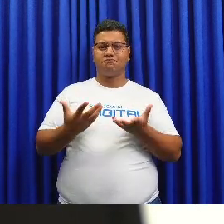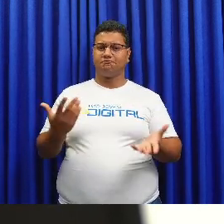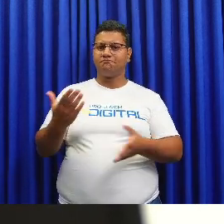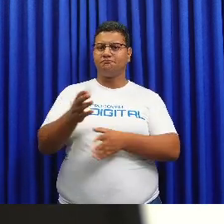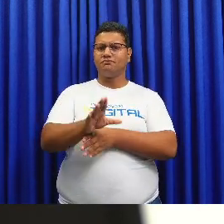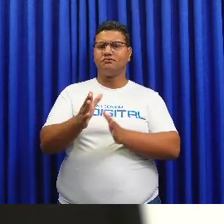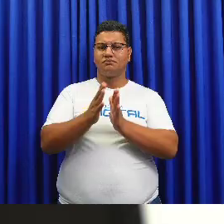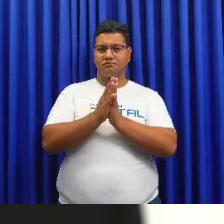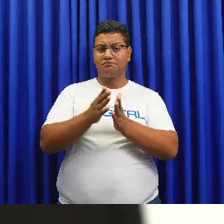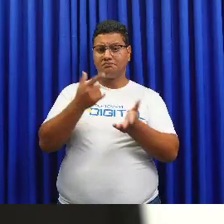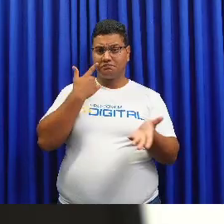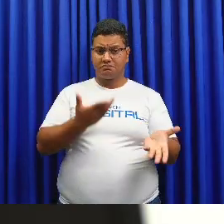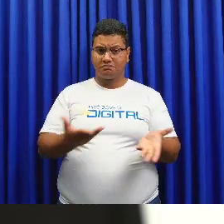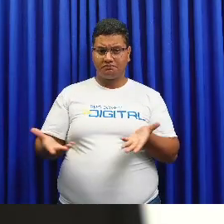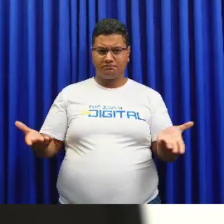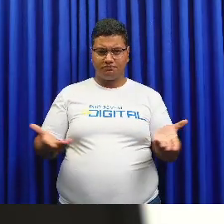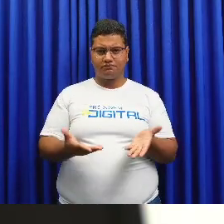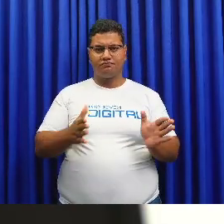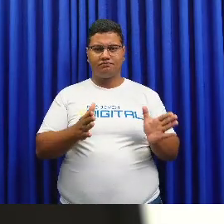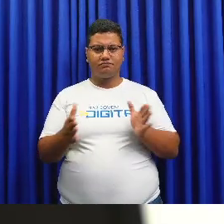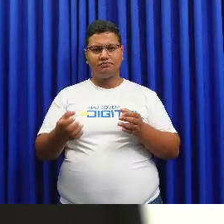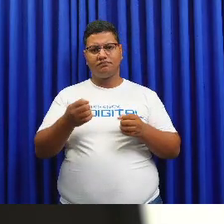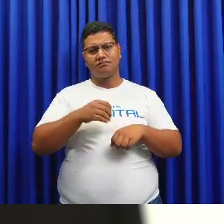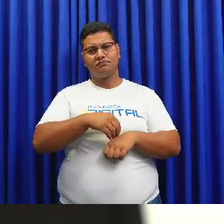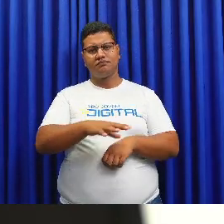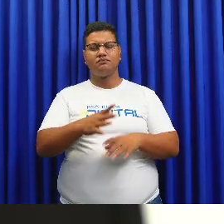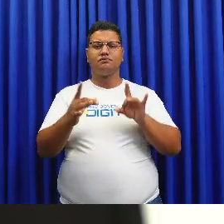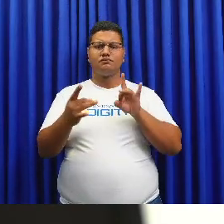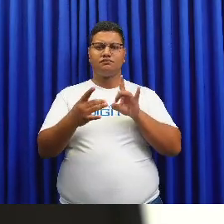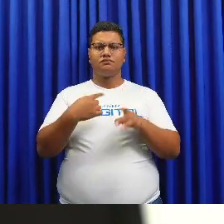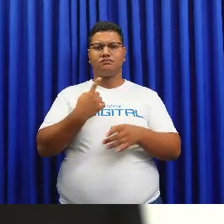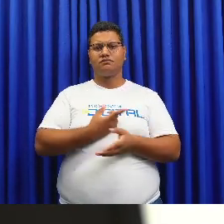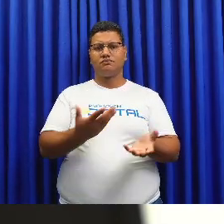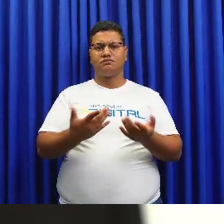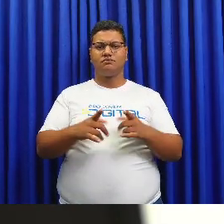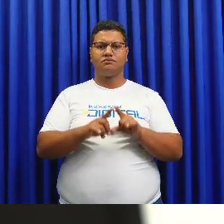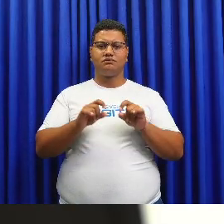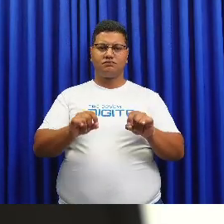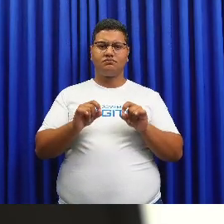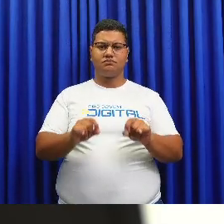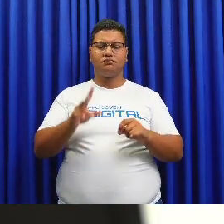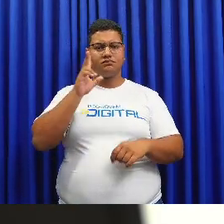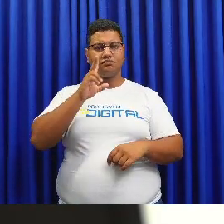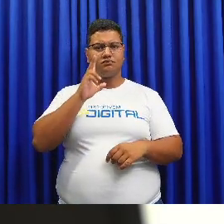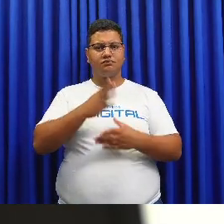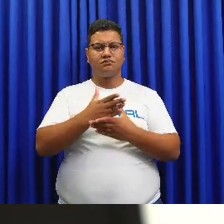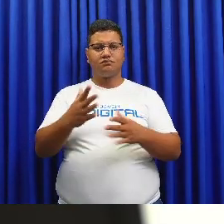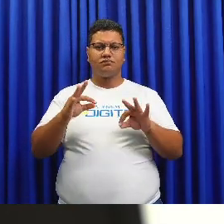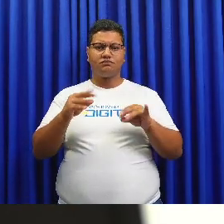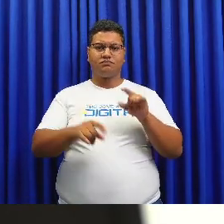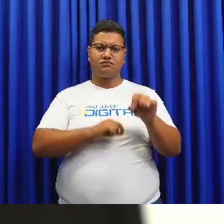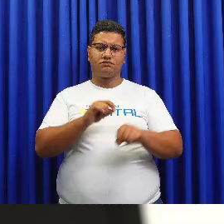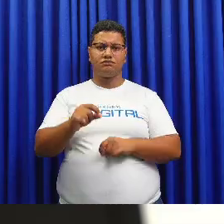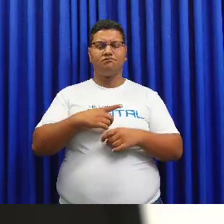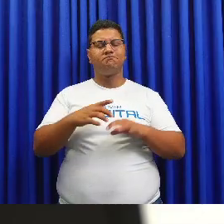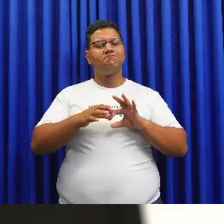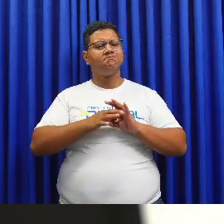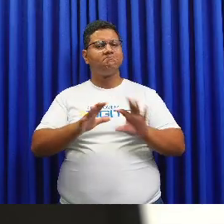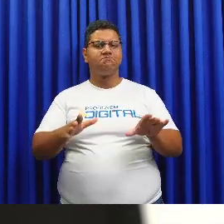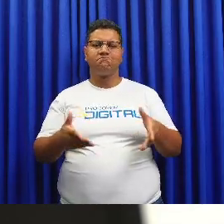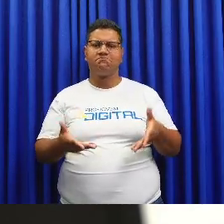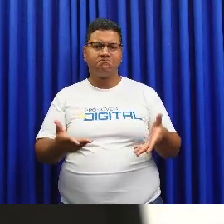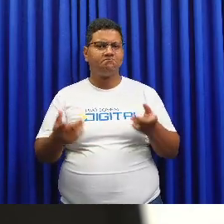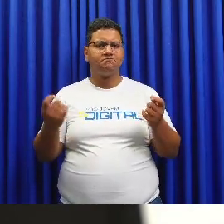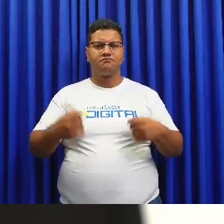aí te assistindo nesse momento. Então deixa aqui seu feedback. Queremos também lembrar que você fique à vontade